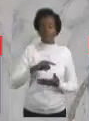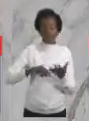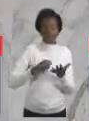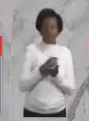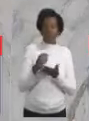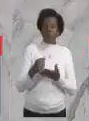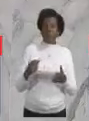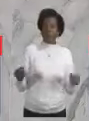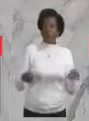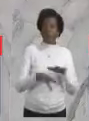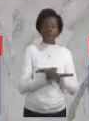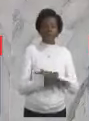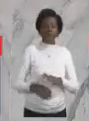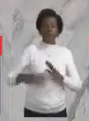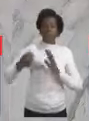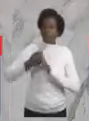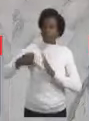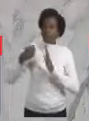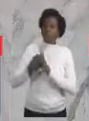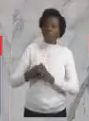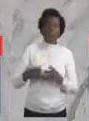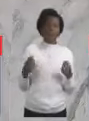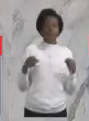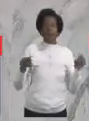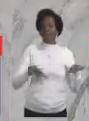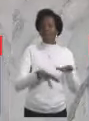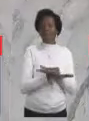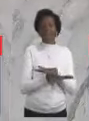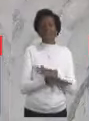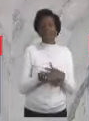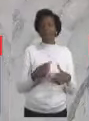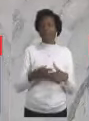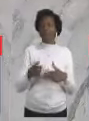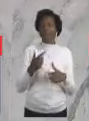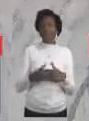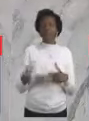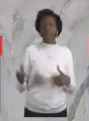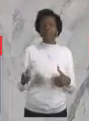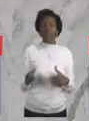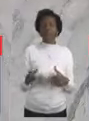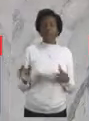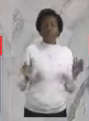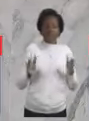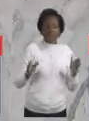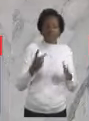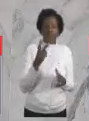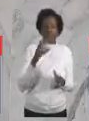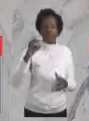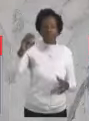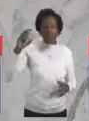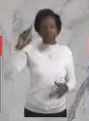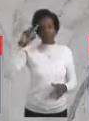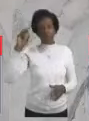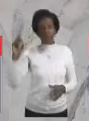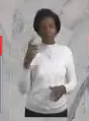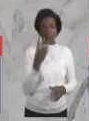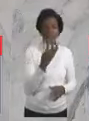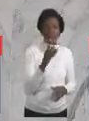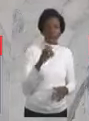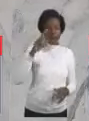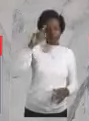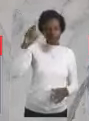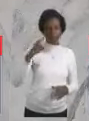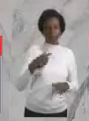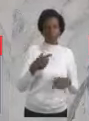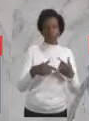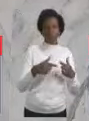Então a nossa luta para que isso tem um fim definitivo a do centenas quarentena e que o professor